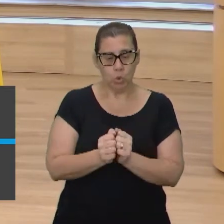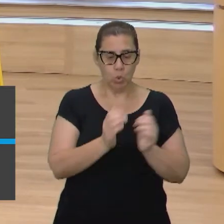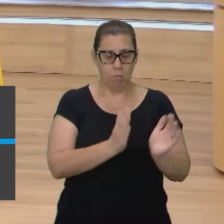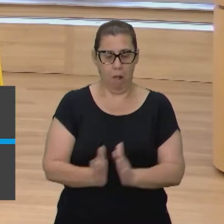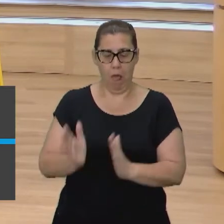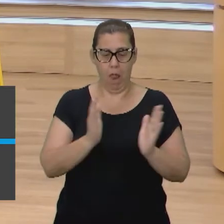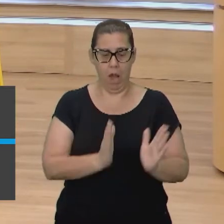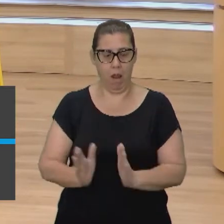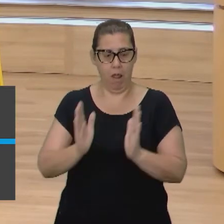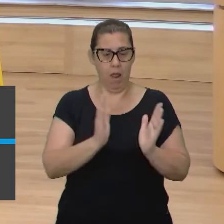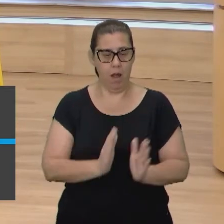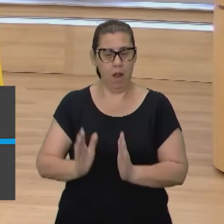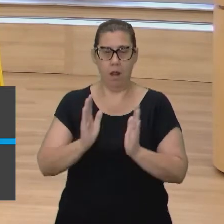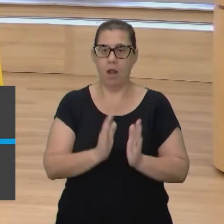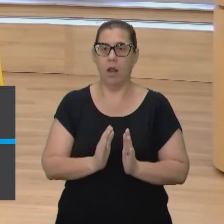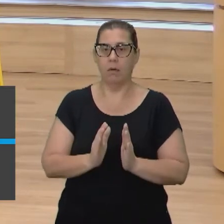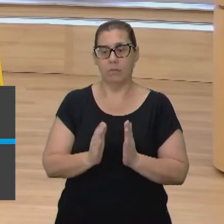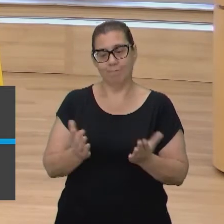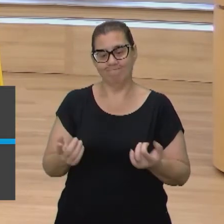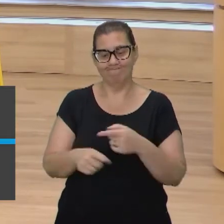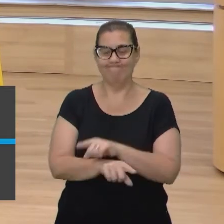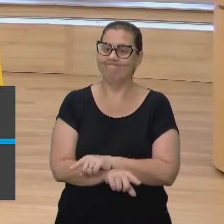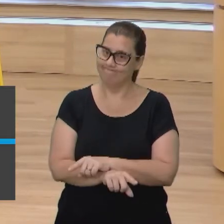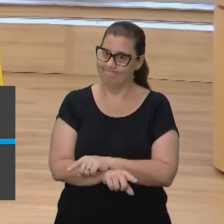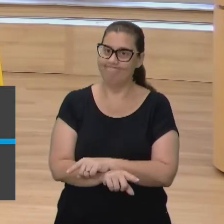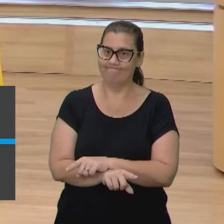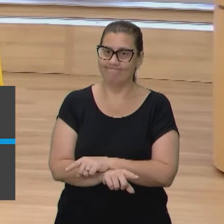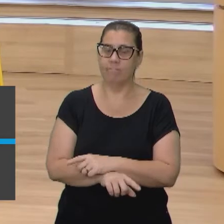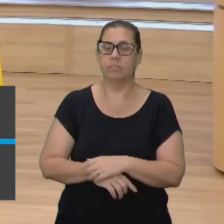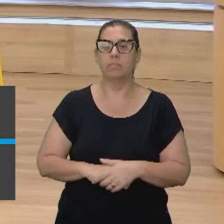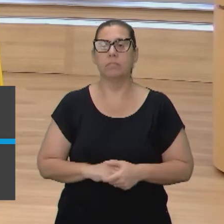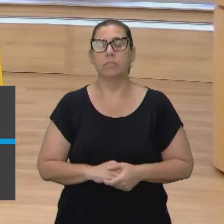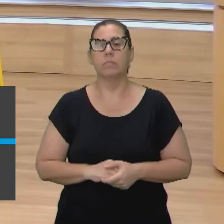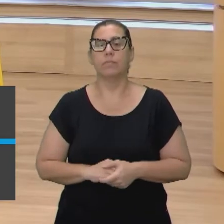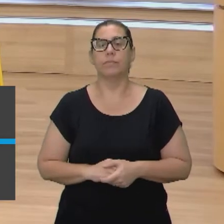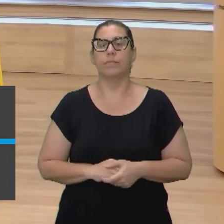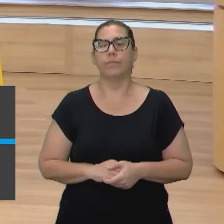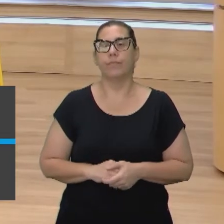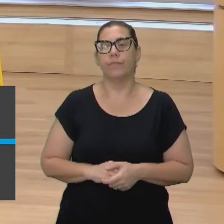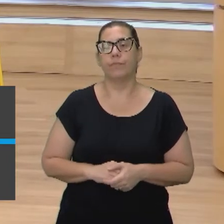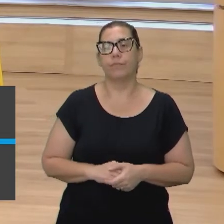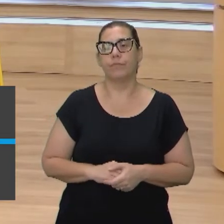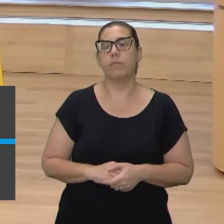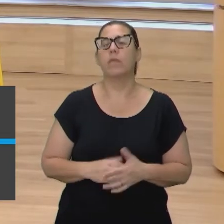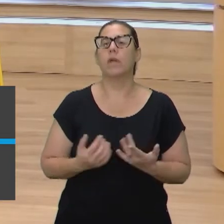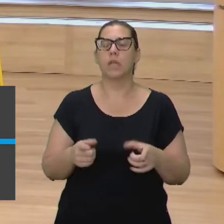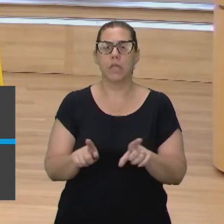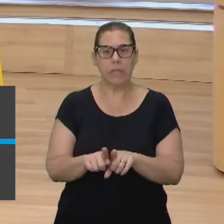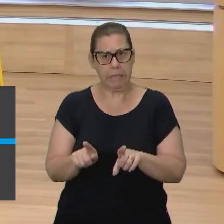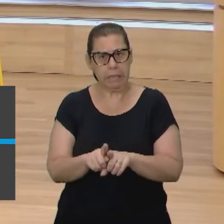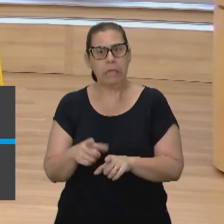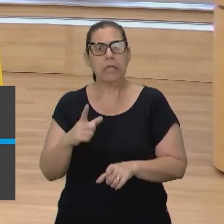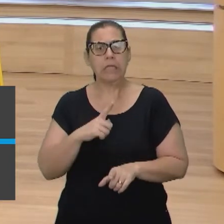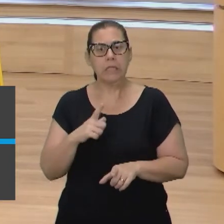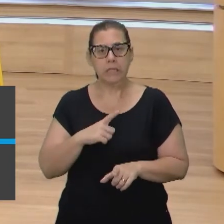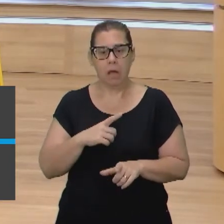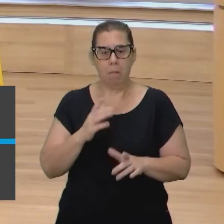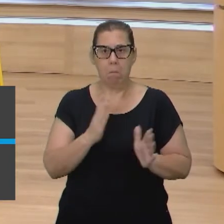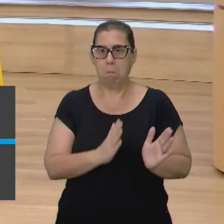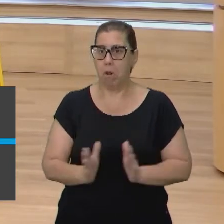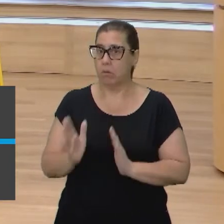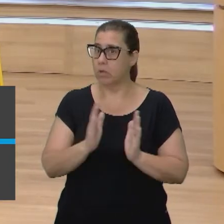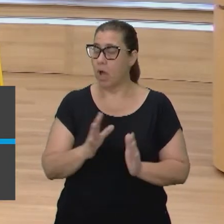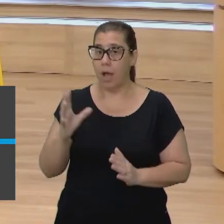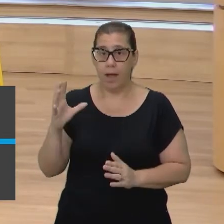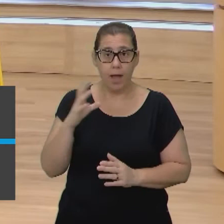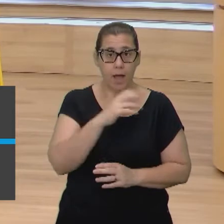né? Então existe uma certa inversão dessas posições e também existe uma superprodução, né?